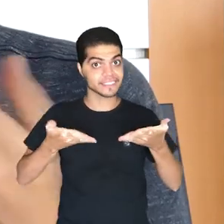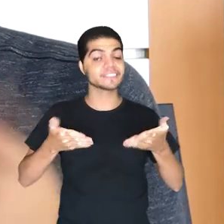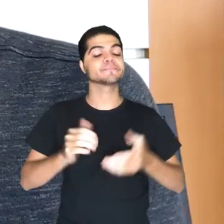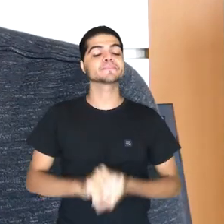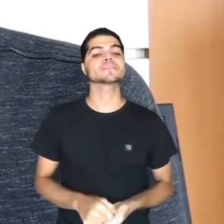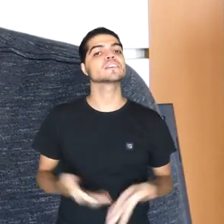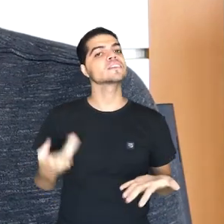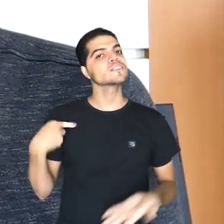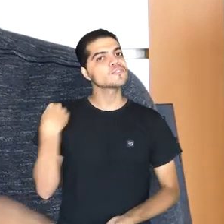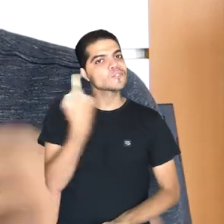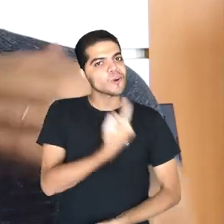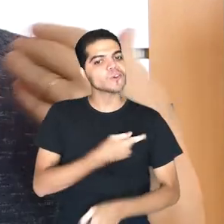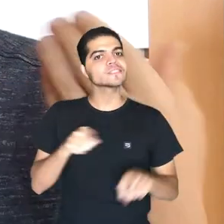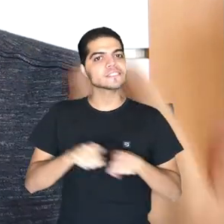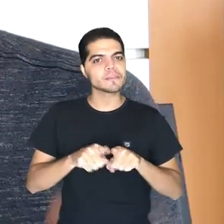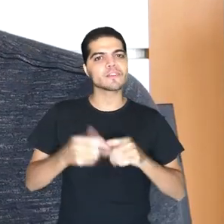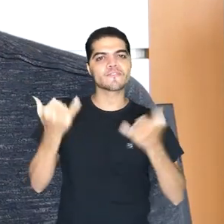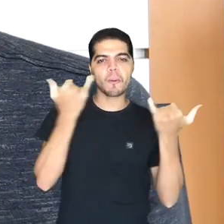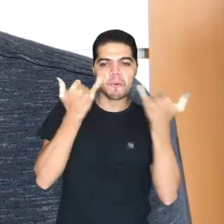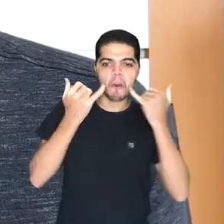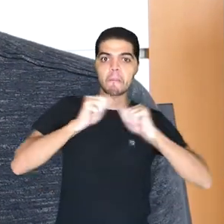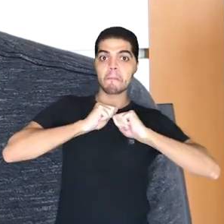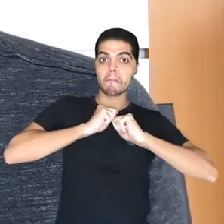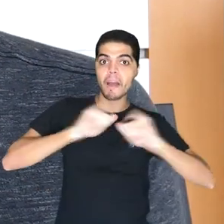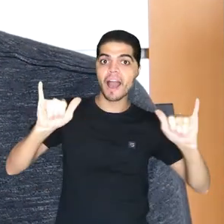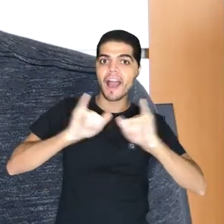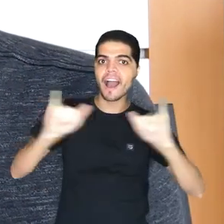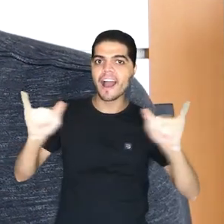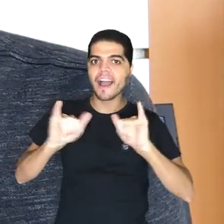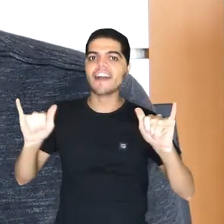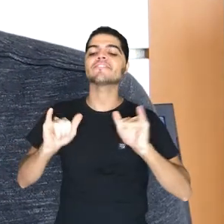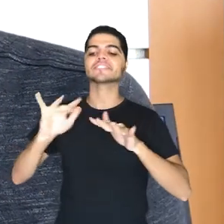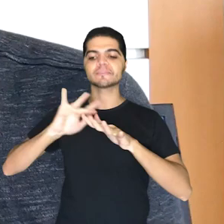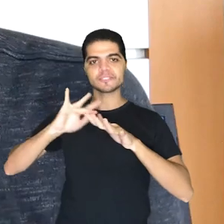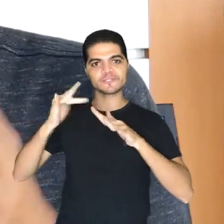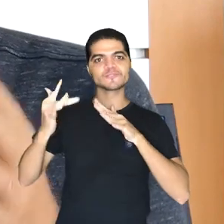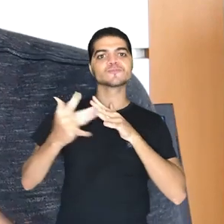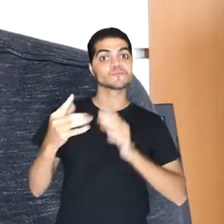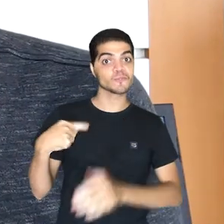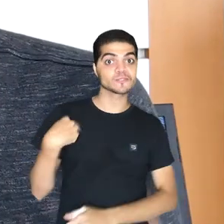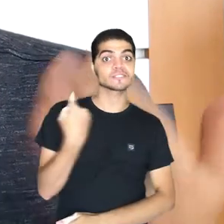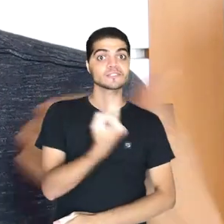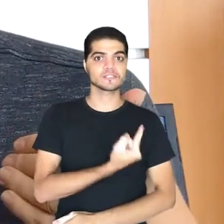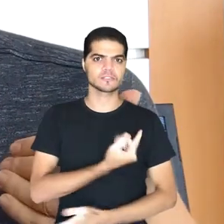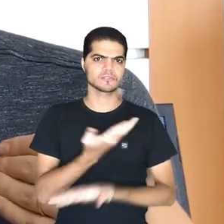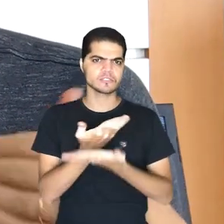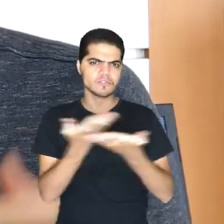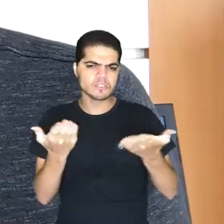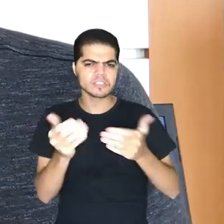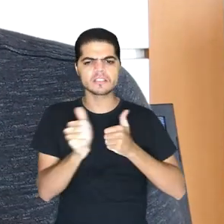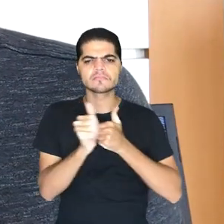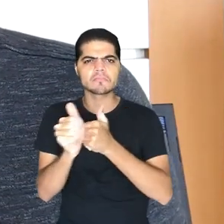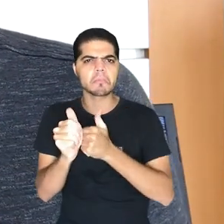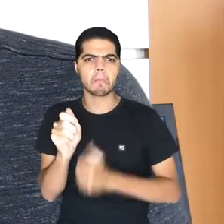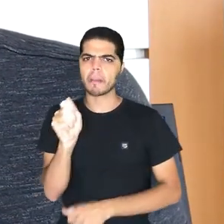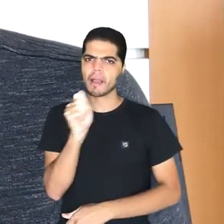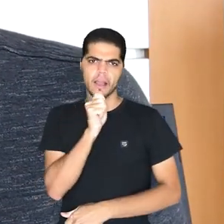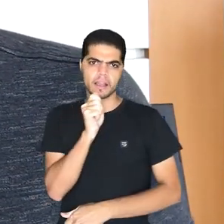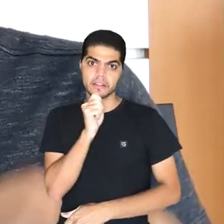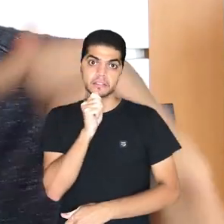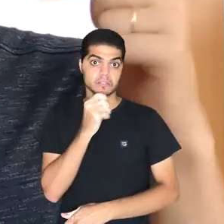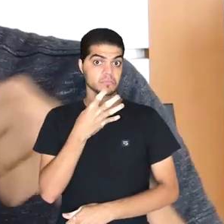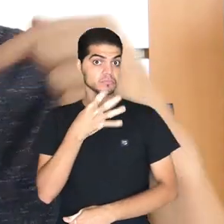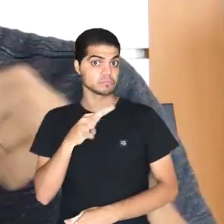aqui. E nós também vamos divulgar muitos dos materiais deles nas nossas redes sociais. Então, caso você não nos siga ou não conheça o Portal